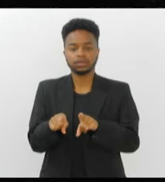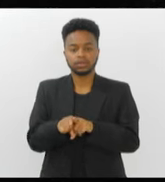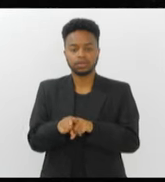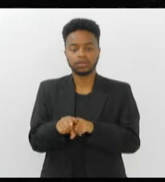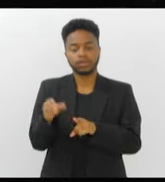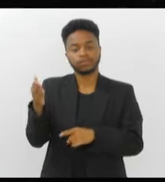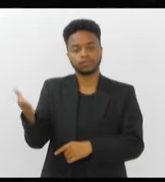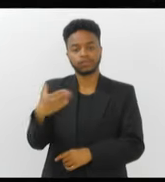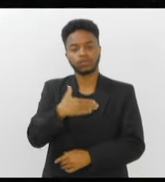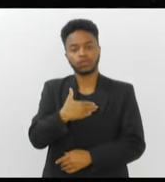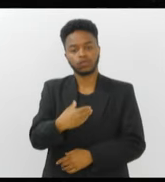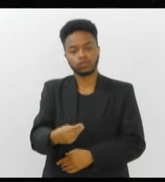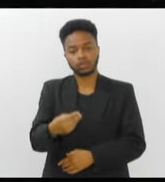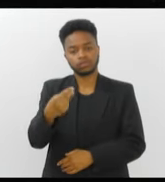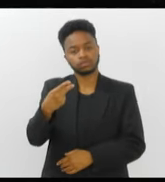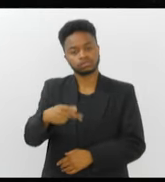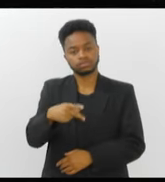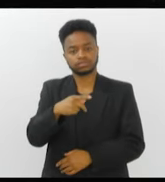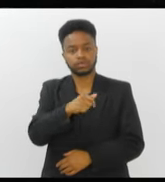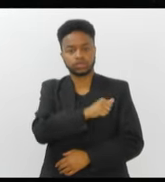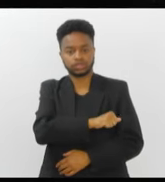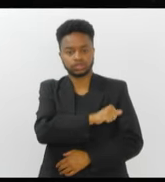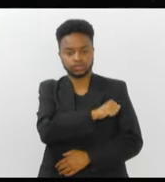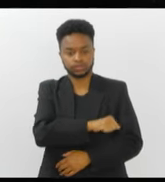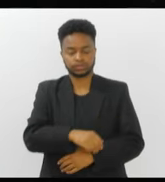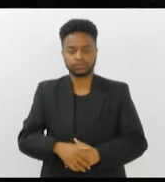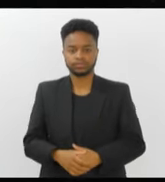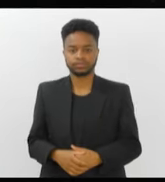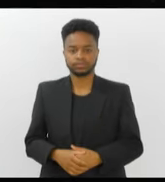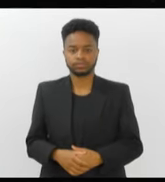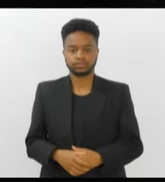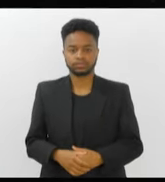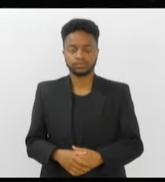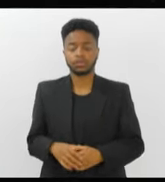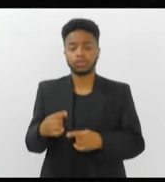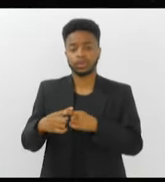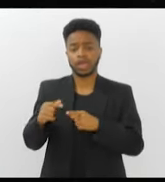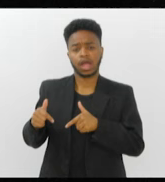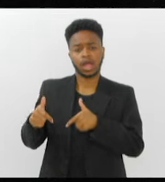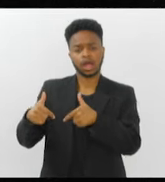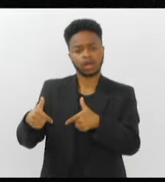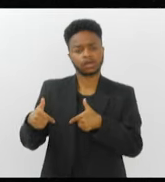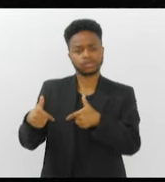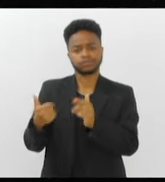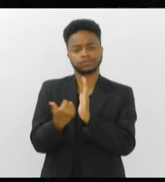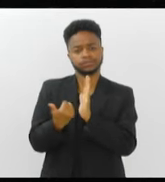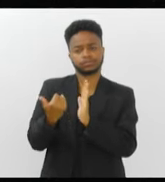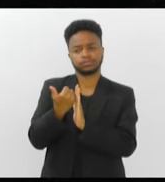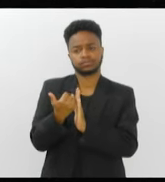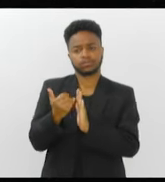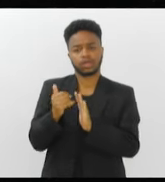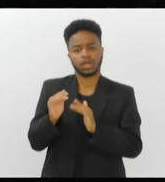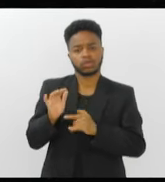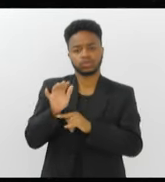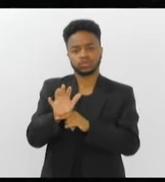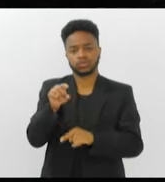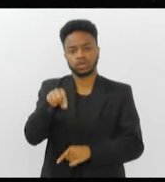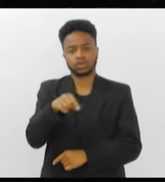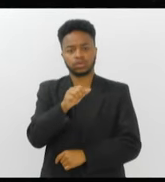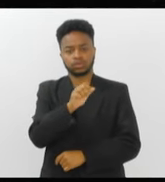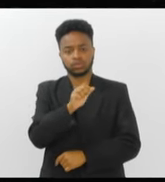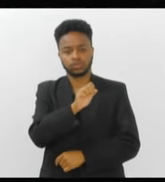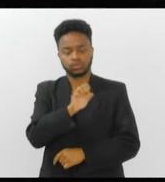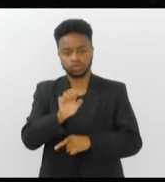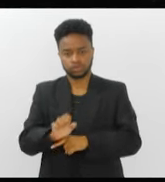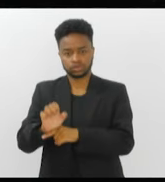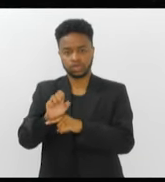filho que esse estado do Rio de Janeiro teve, que muito fez por nosso Estado. Foi o primeiro